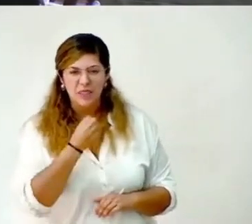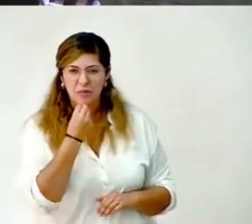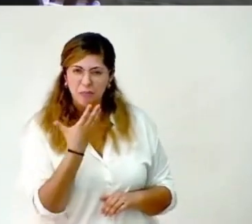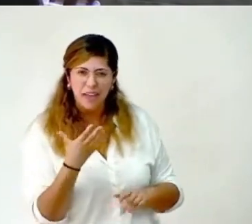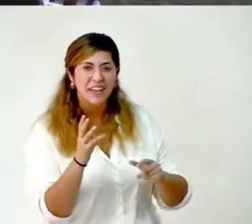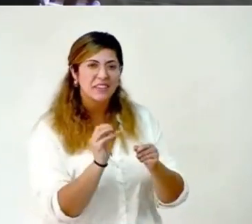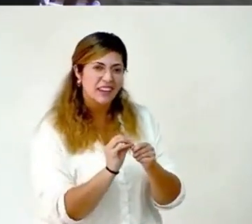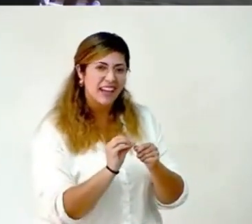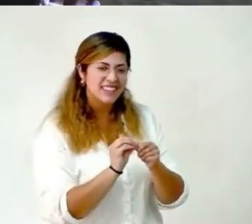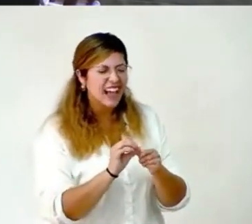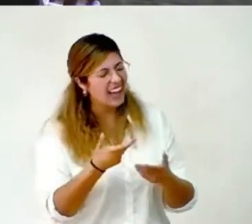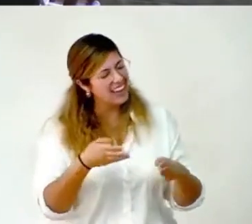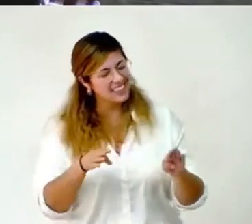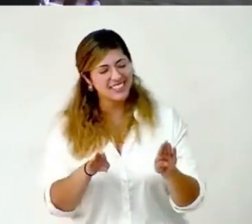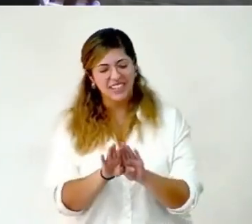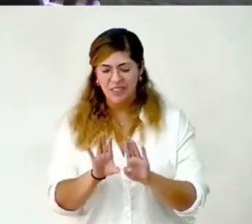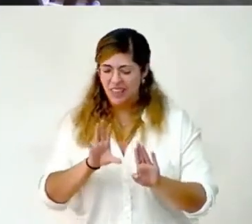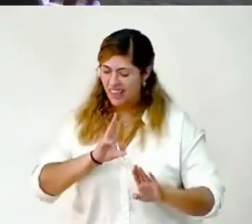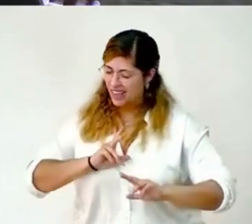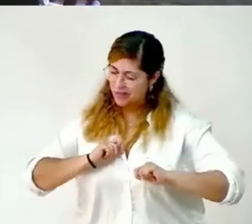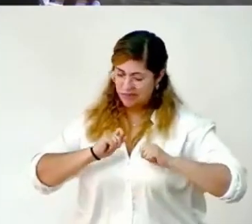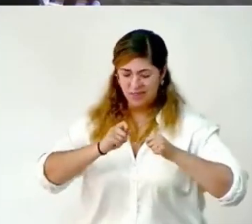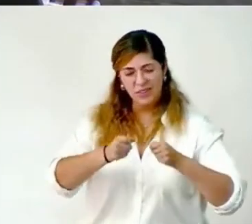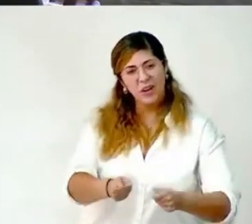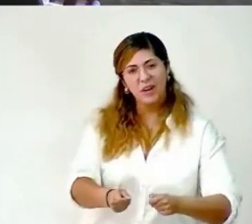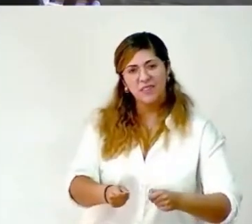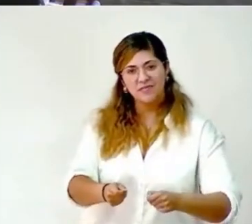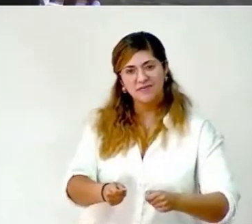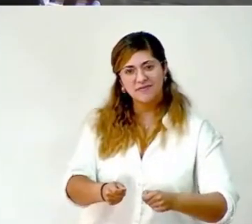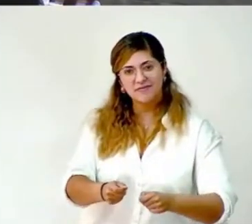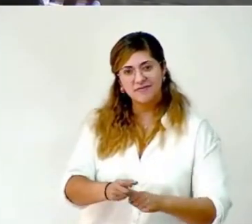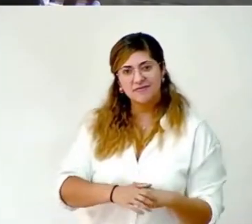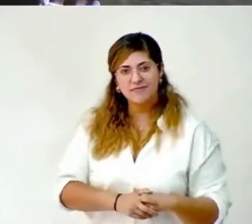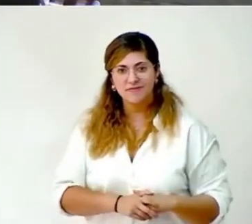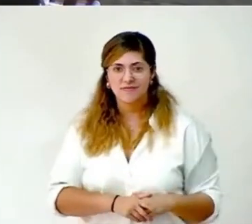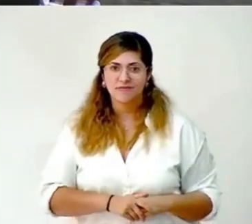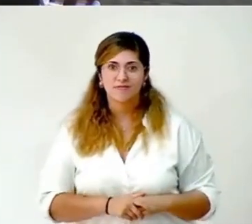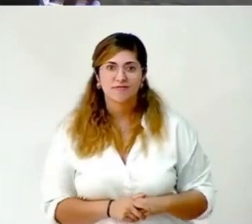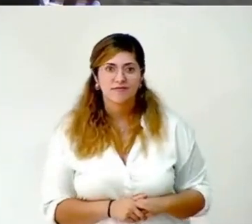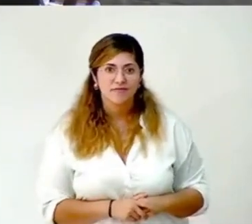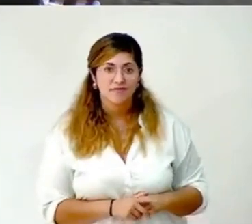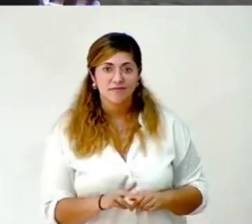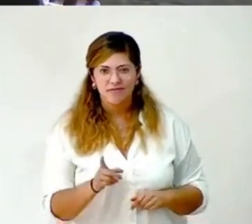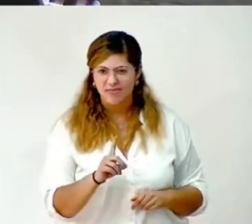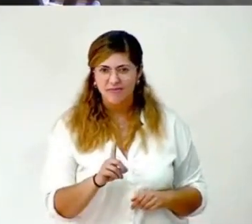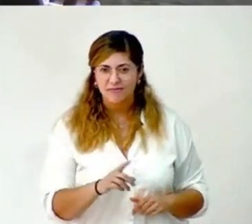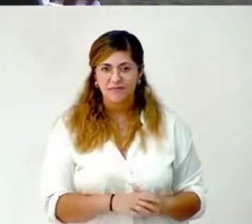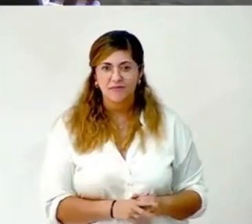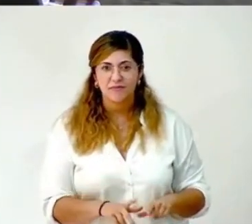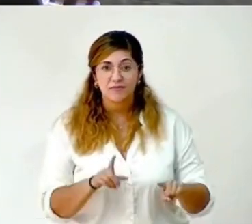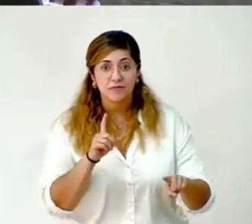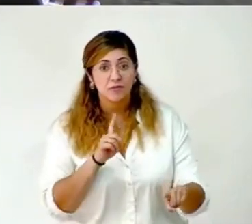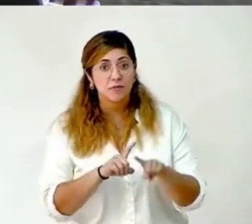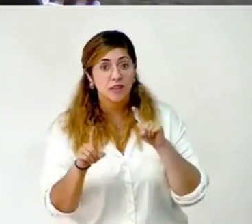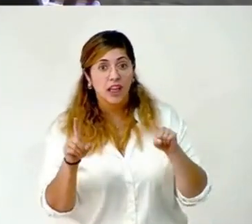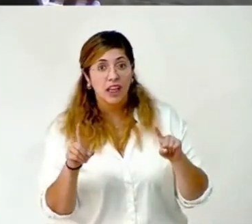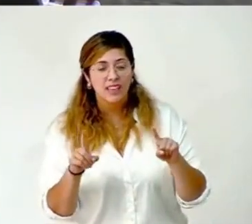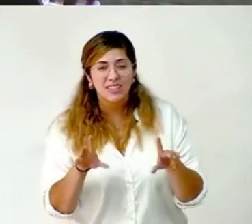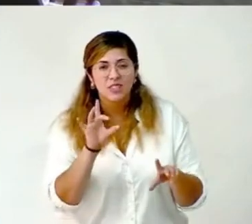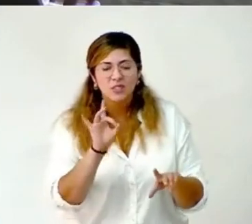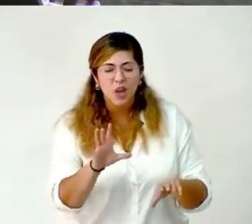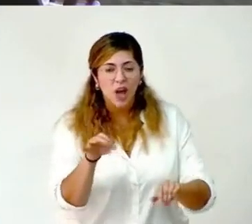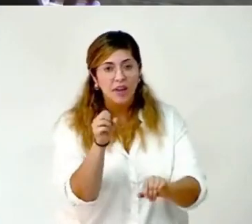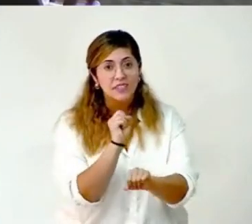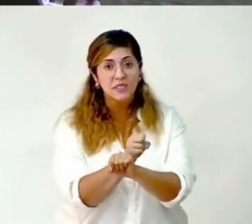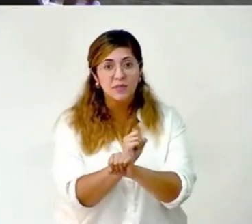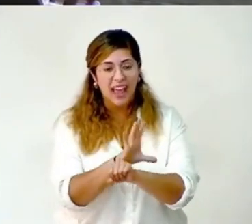e em resposta você responde amando. Não é aquele que espera primeiro